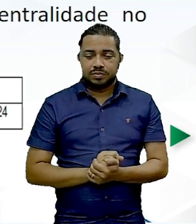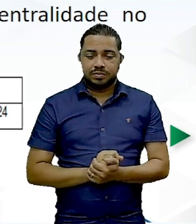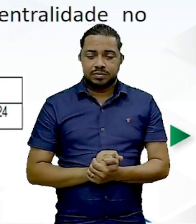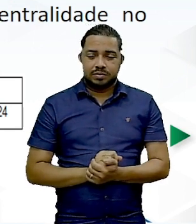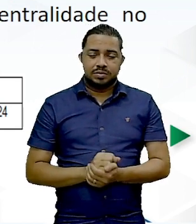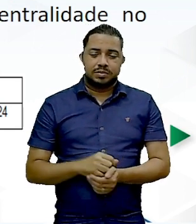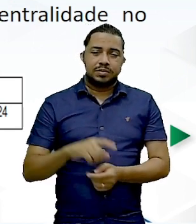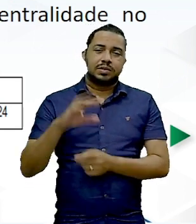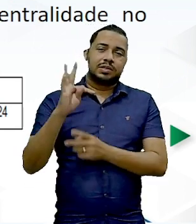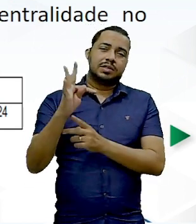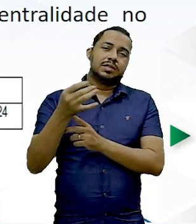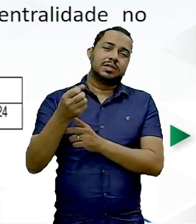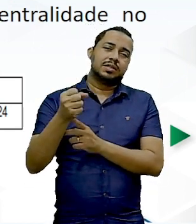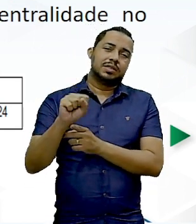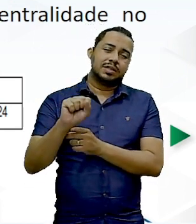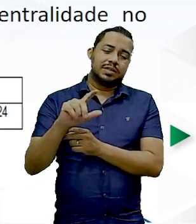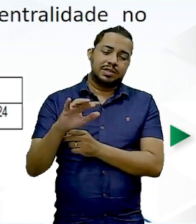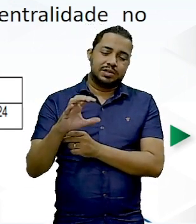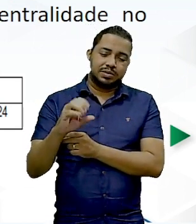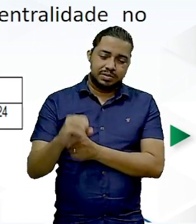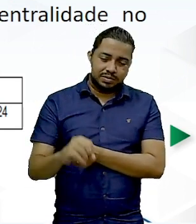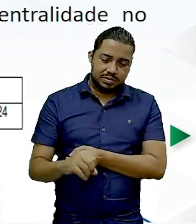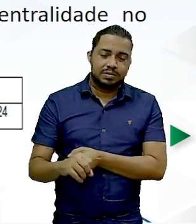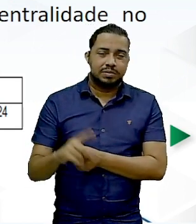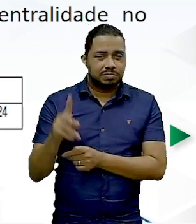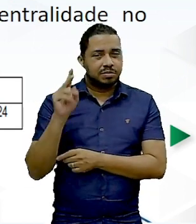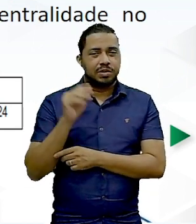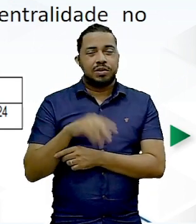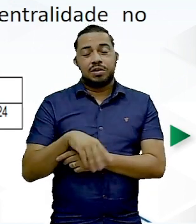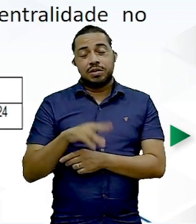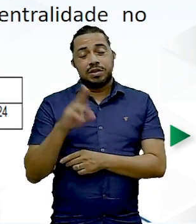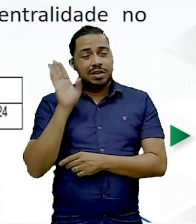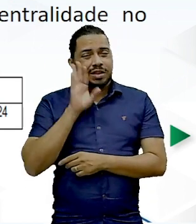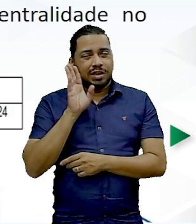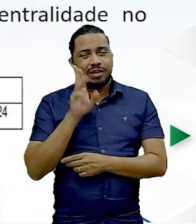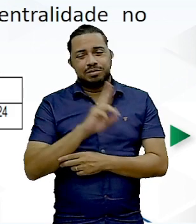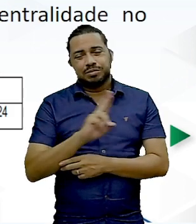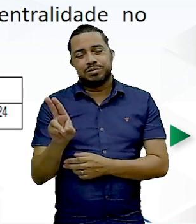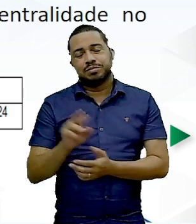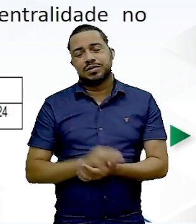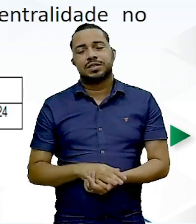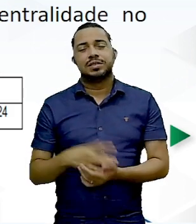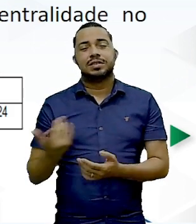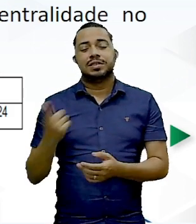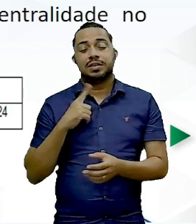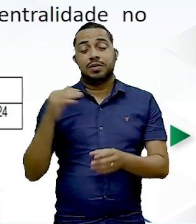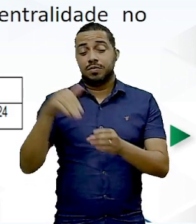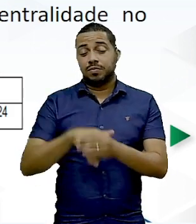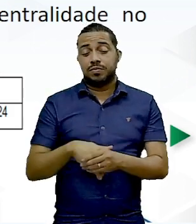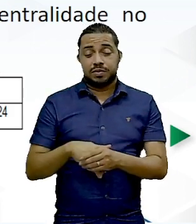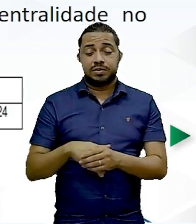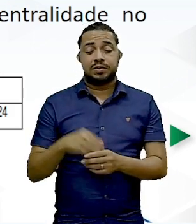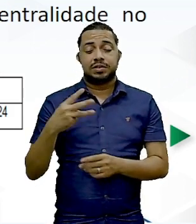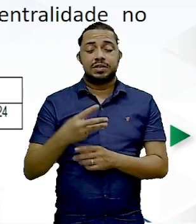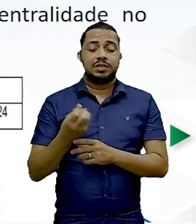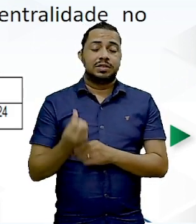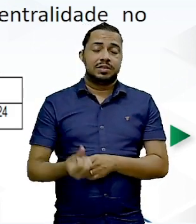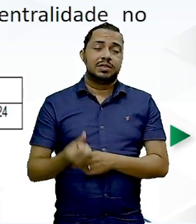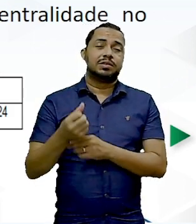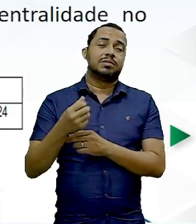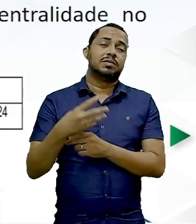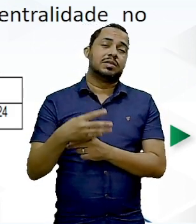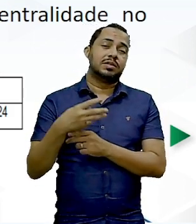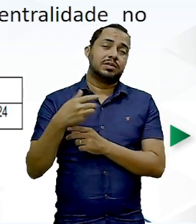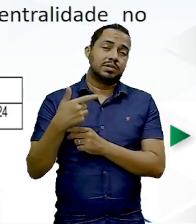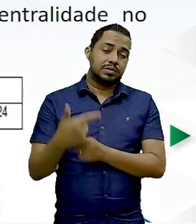e Tasco, esses nomes são maravilhosos, eu gosto. Aí os votos válidos foram 36, 42,